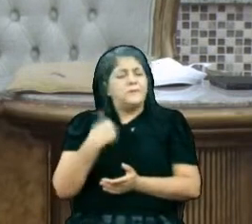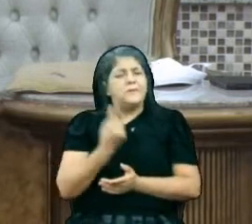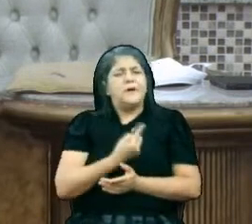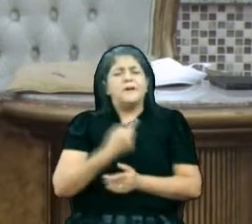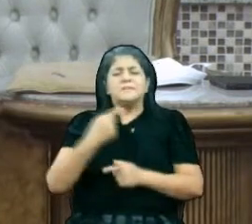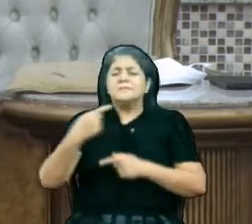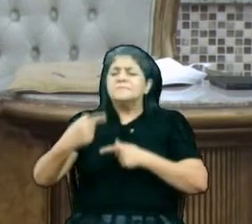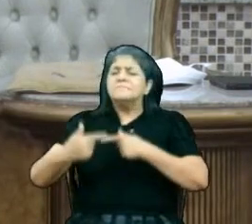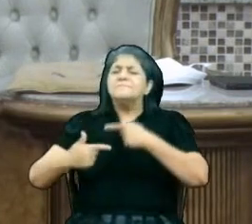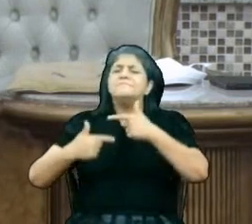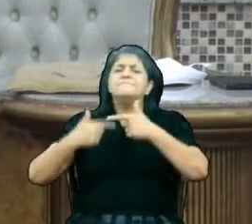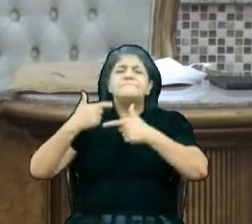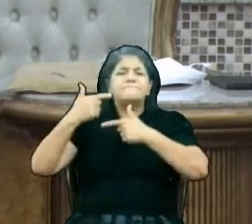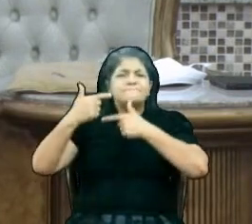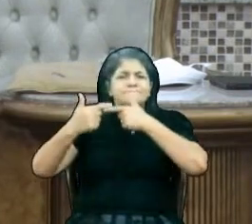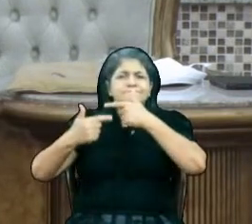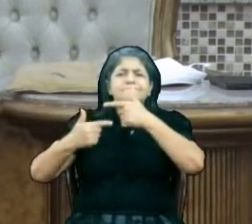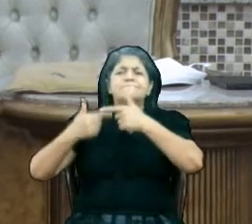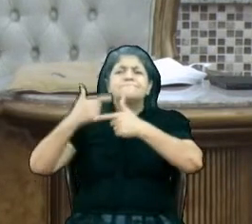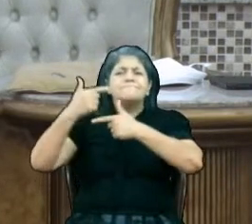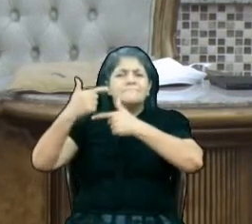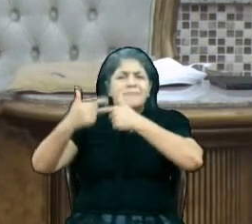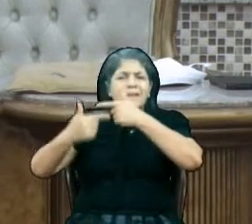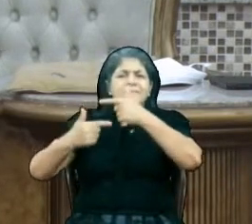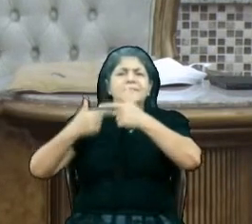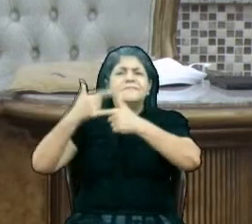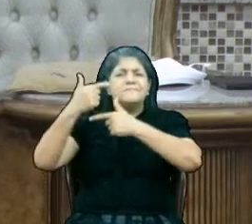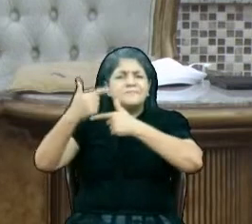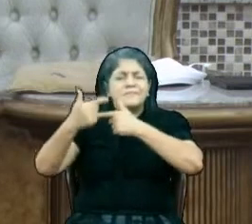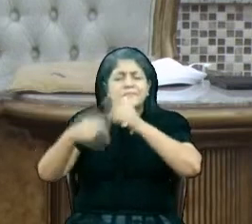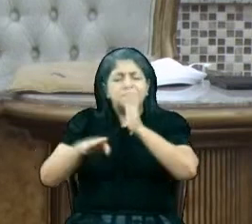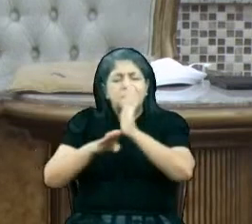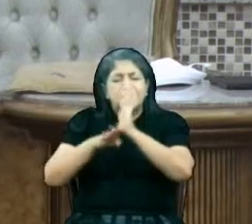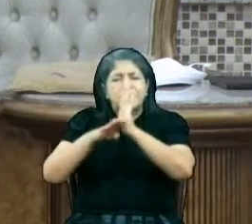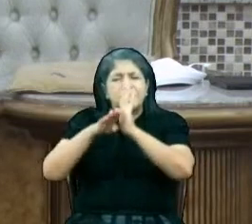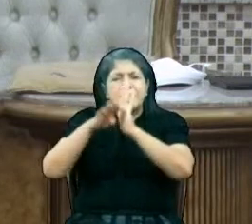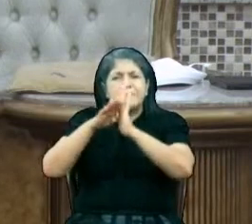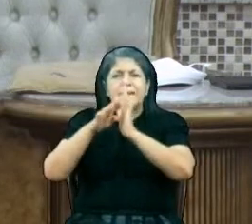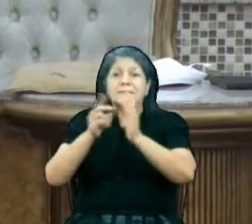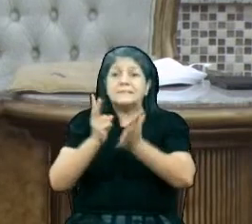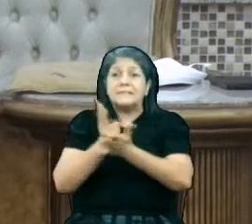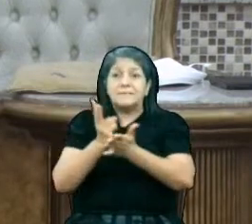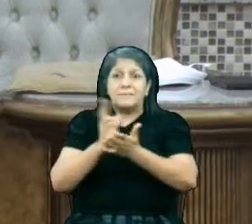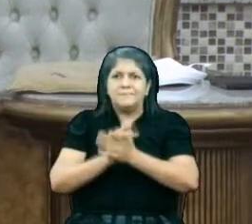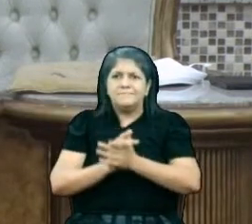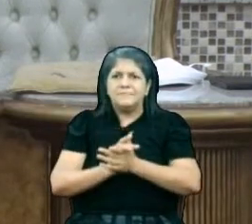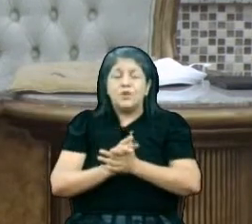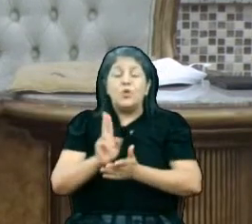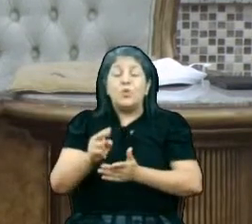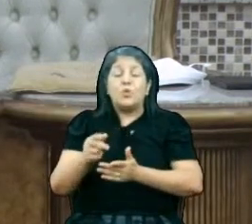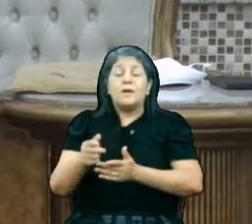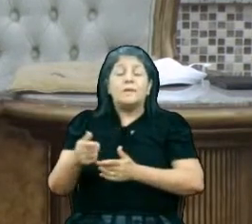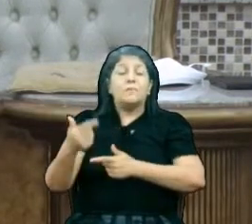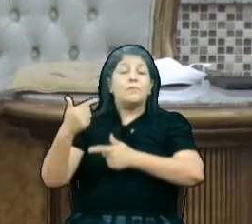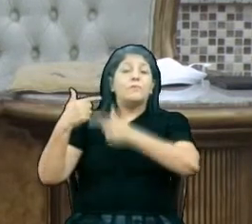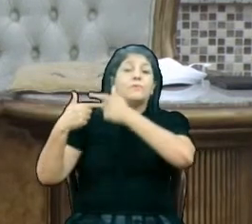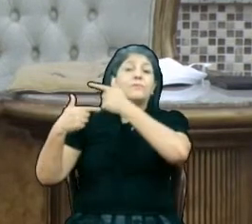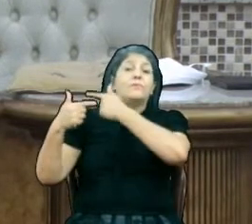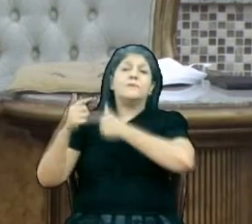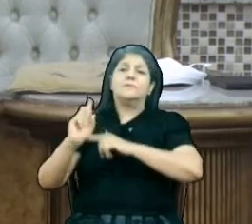quase que saindo de uma pandemia e esta pandemia fez com que os templos se